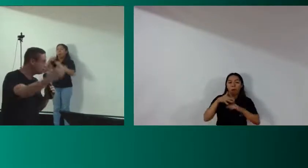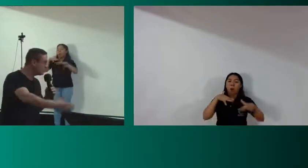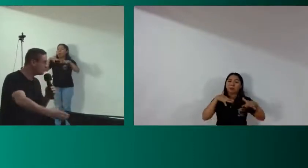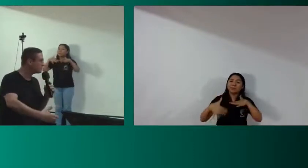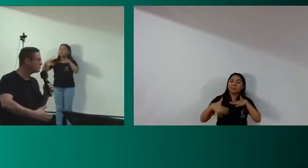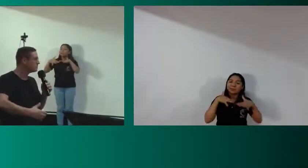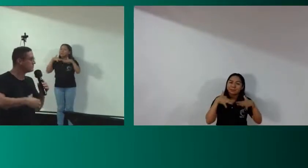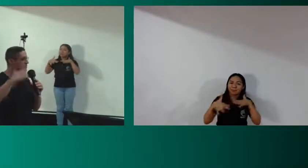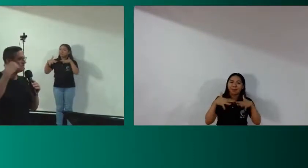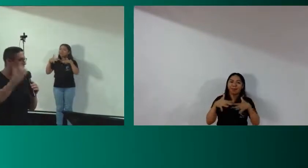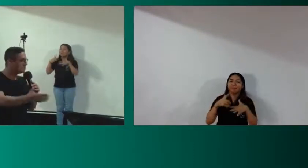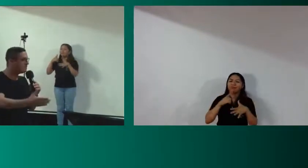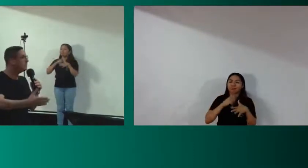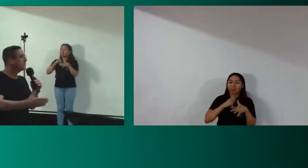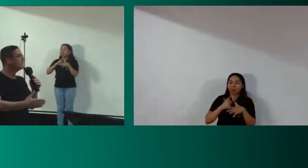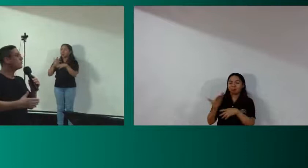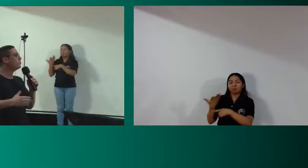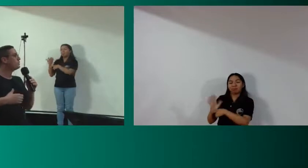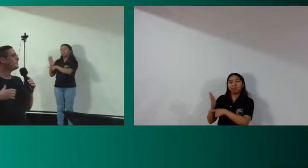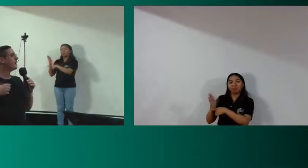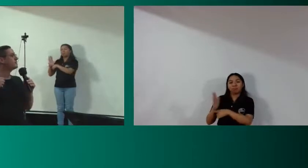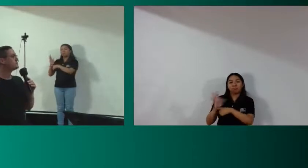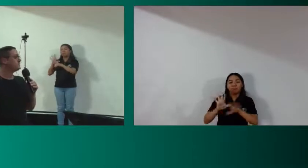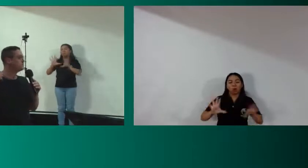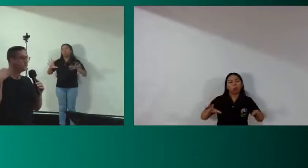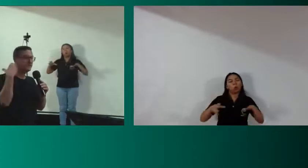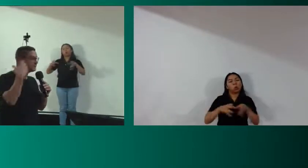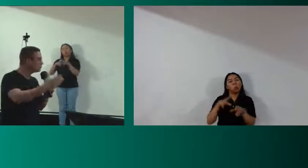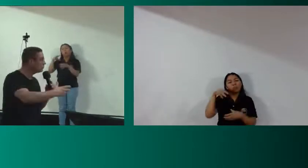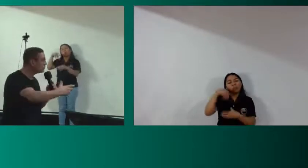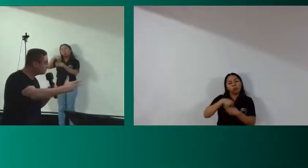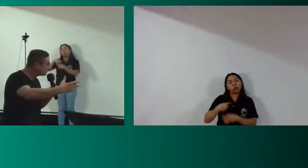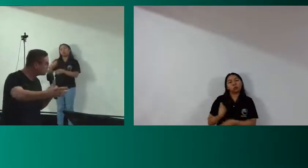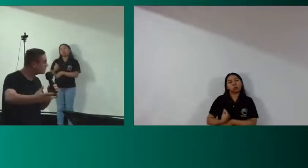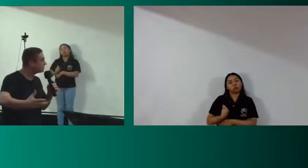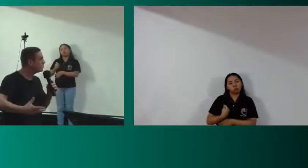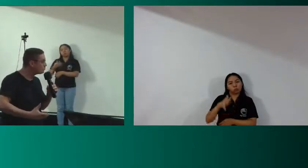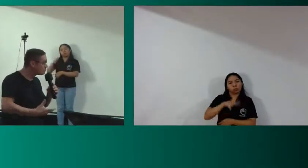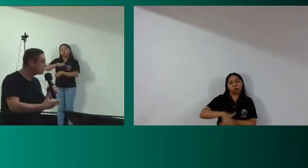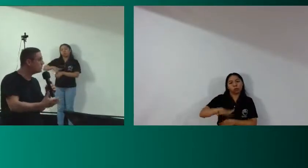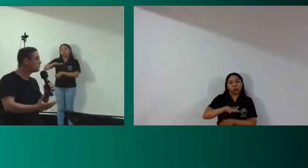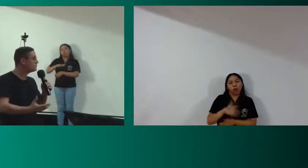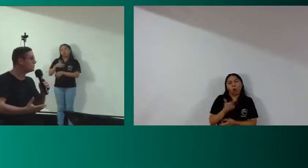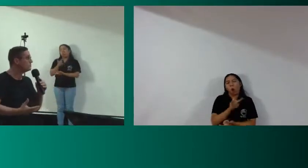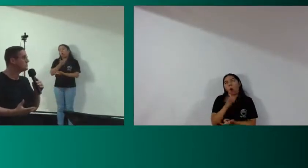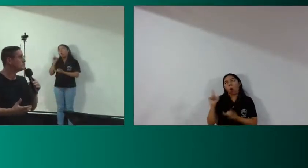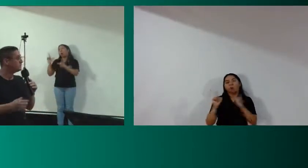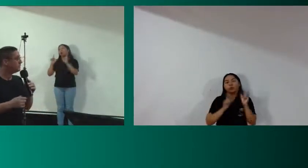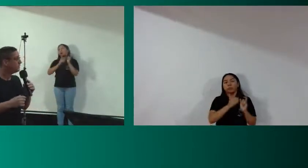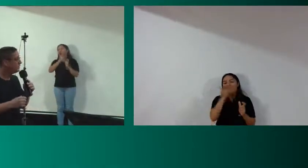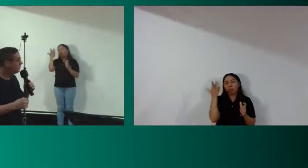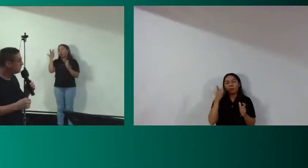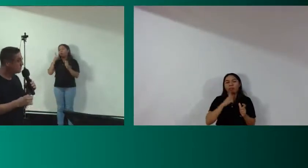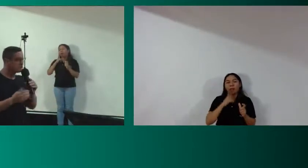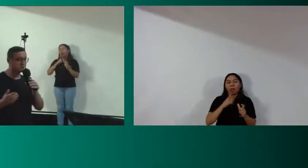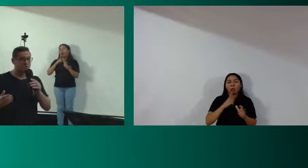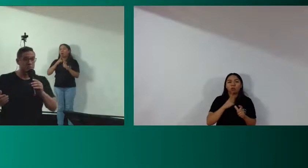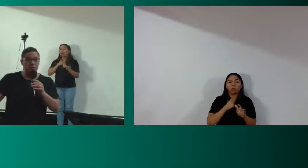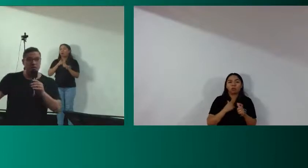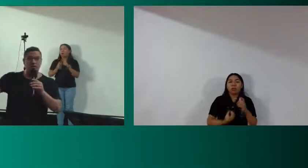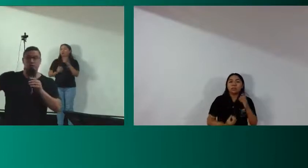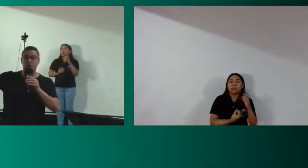envolvendo a mão de obra das pessoas que vivem na comunidade e de tantas outras pessoas que estão construindo a cozinha no dia a dia